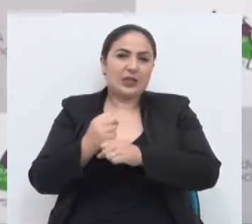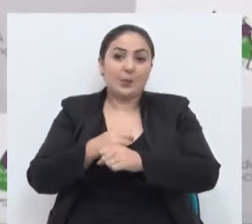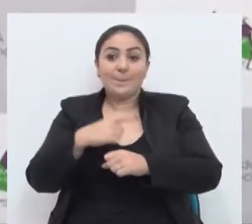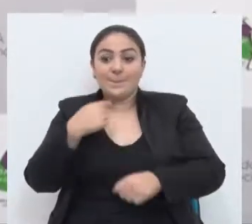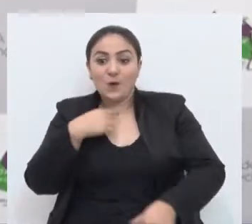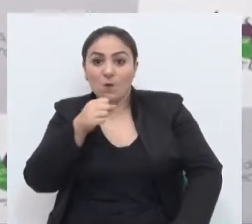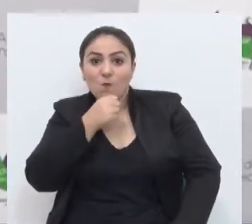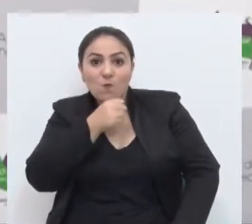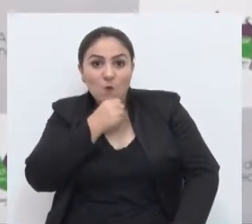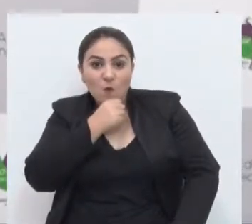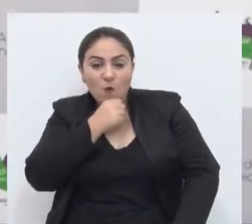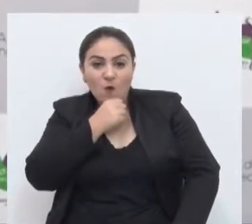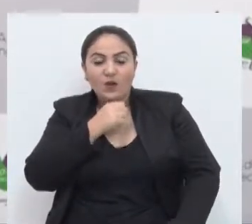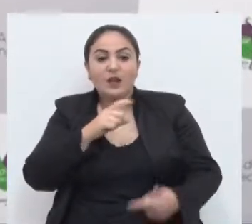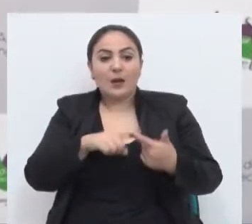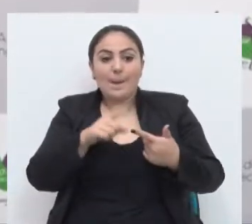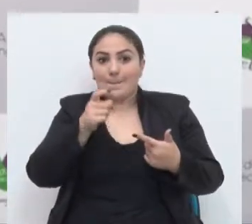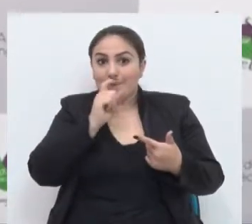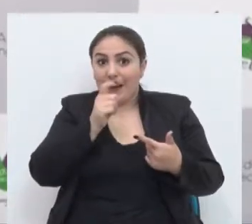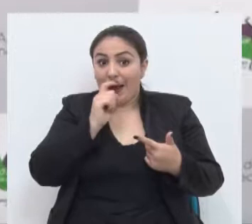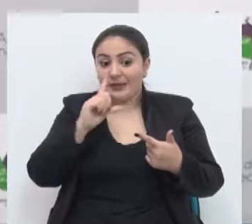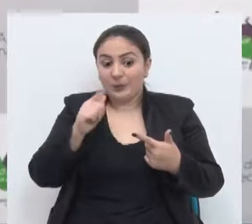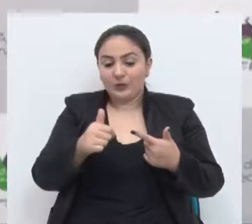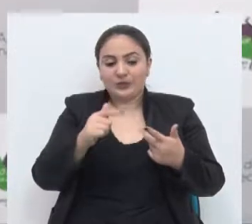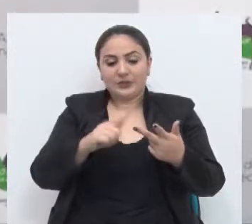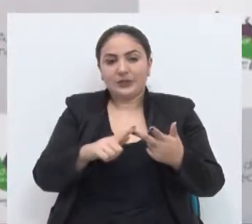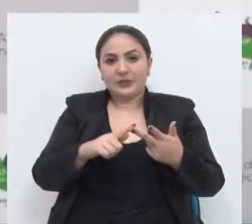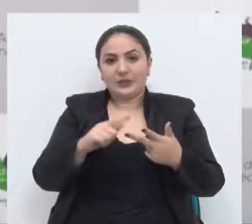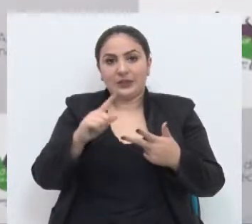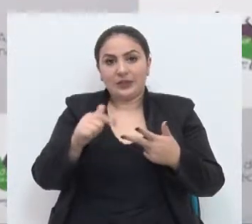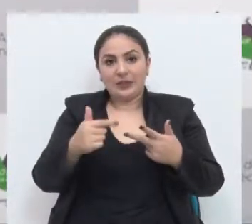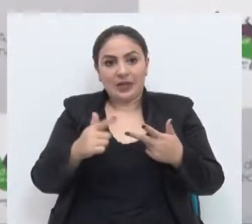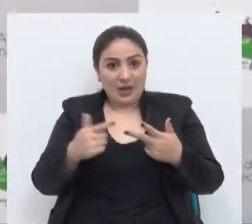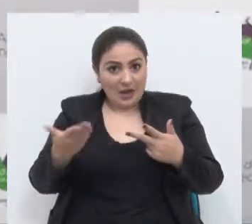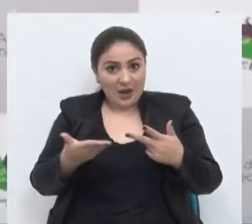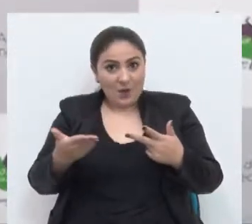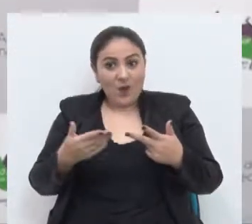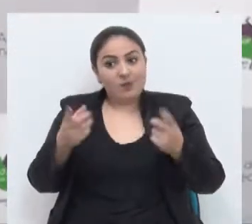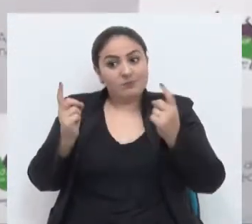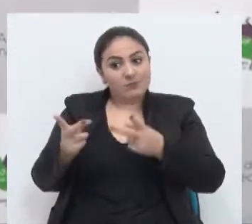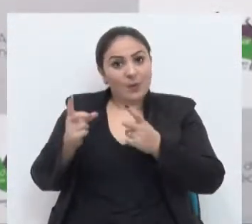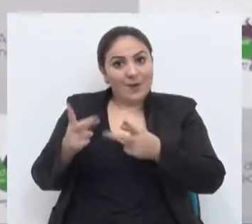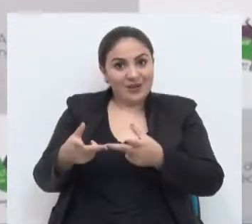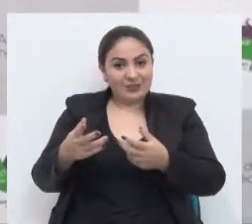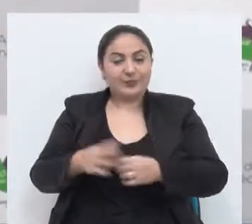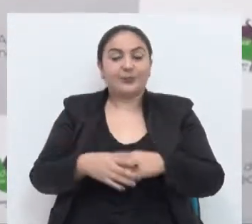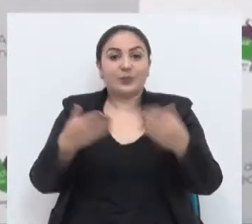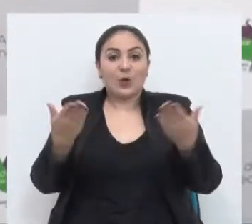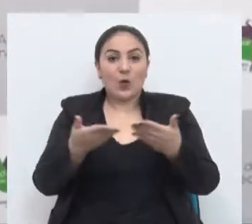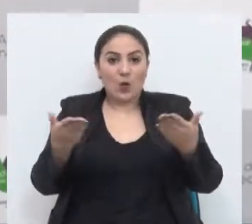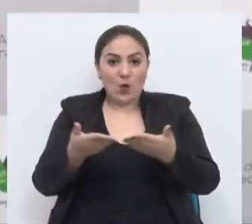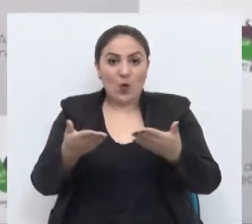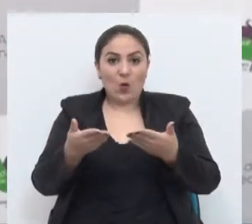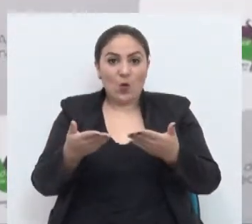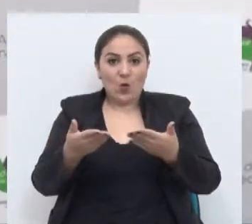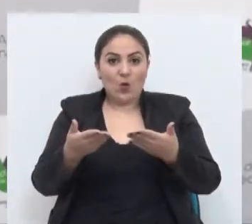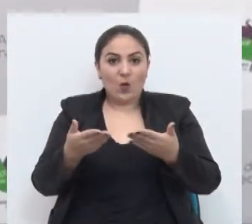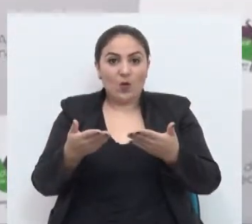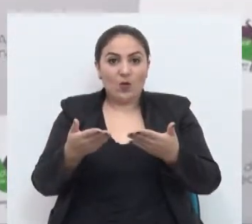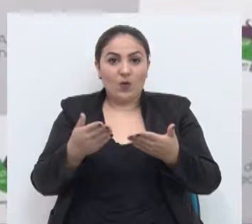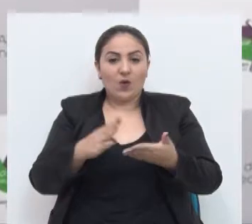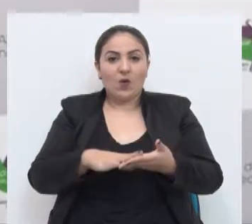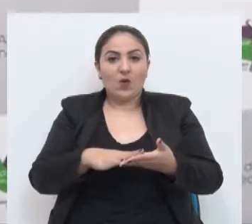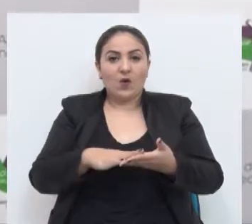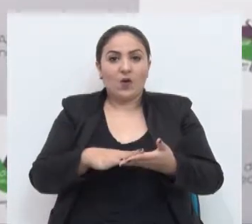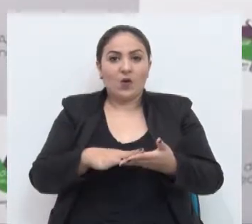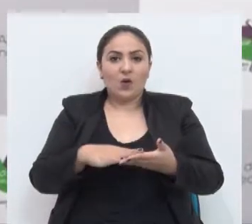avô, depois meu pai e agora eu estou tocando o comércio. Hoje voltado